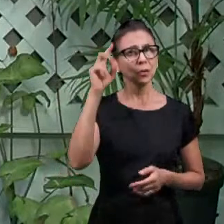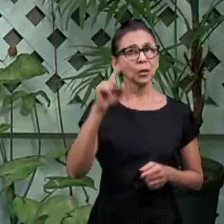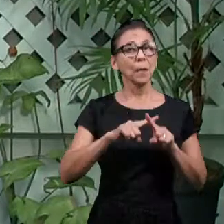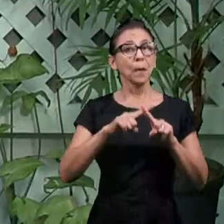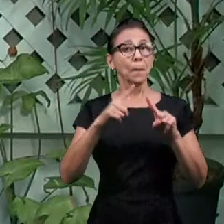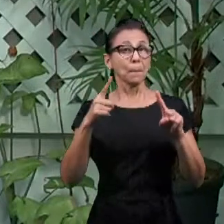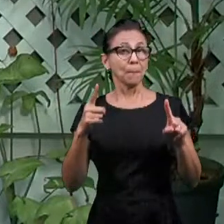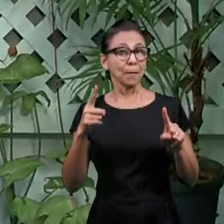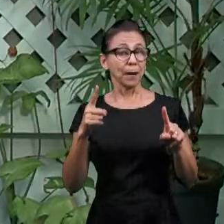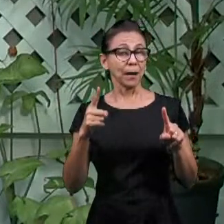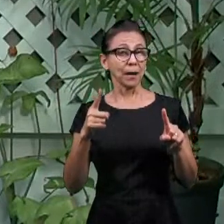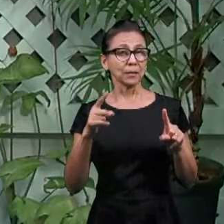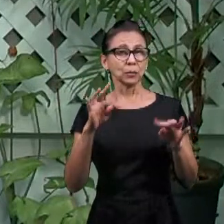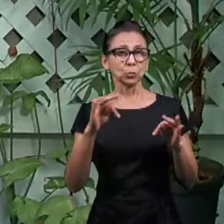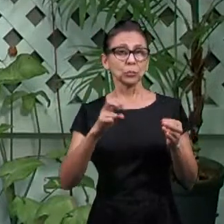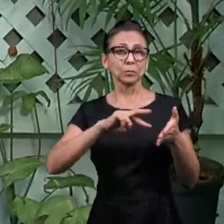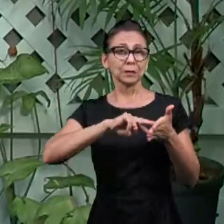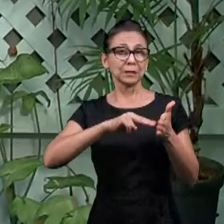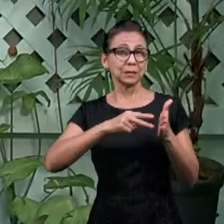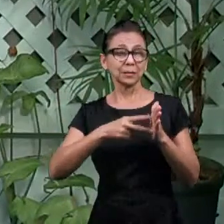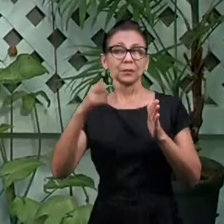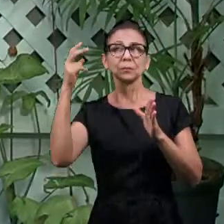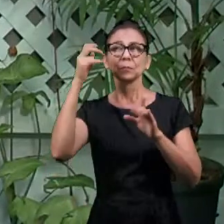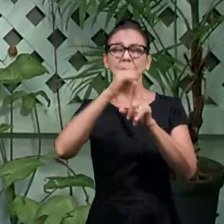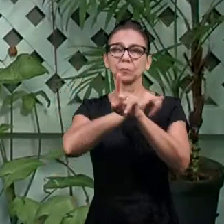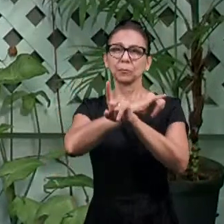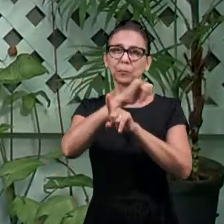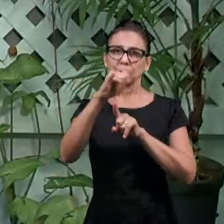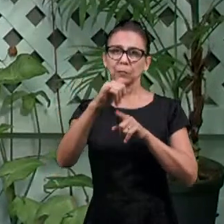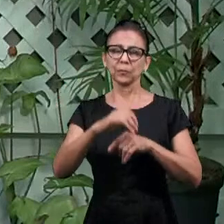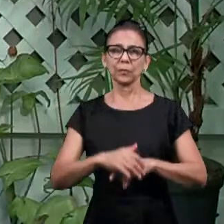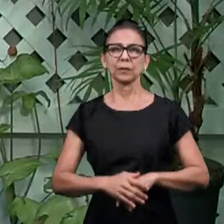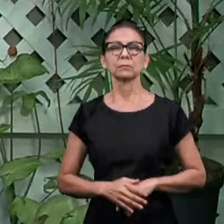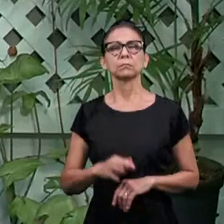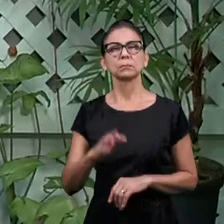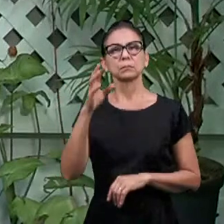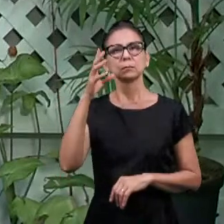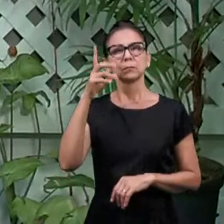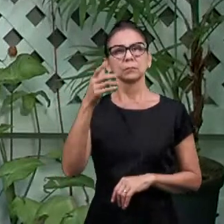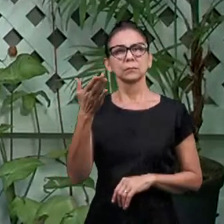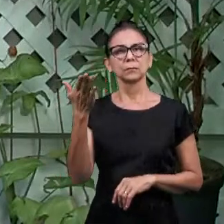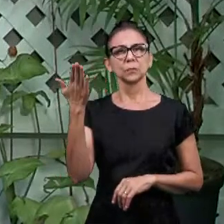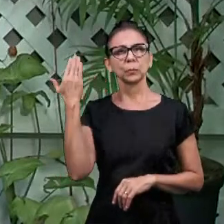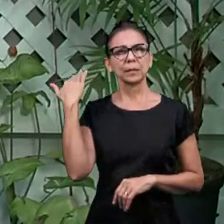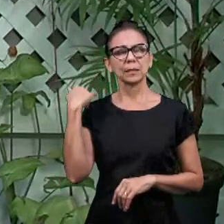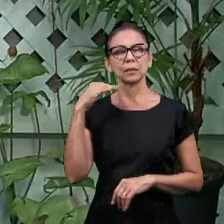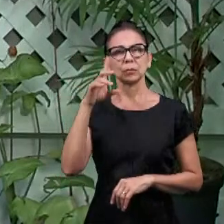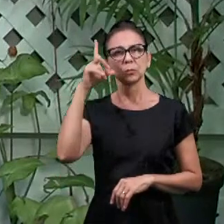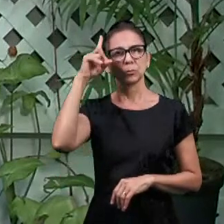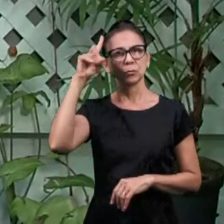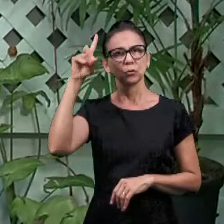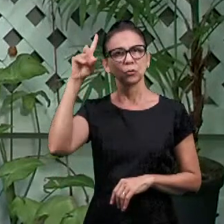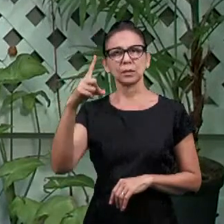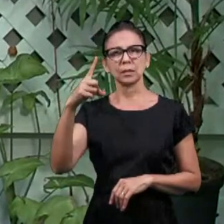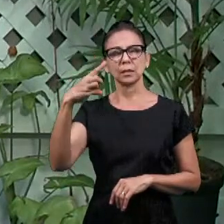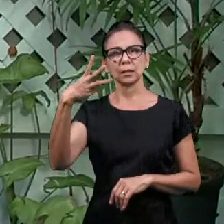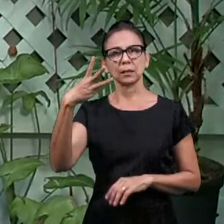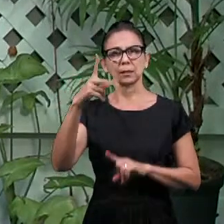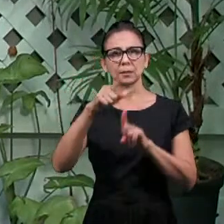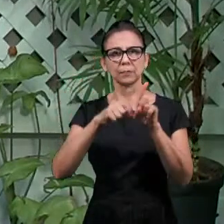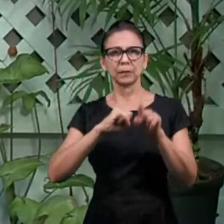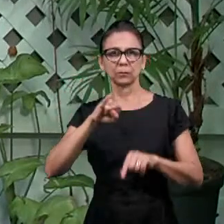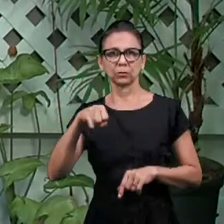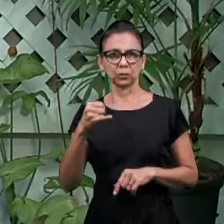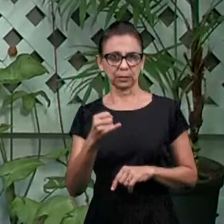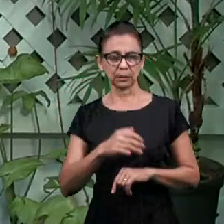significado profético. No dia 3 de janeiro do próximo